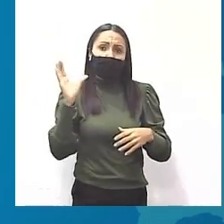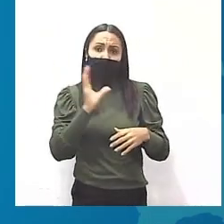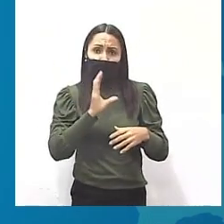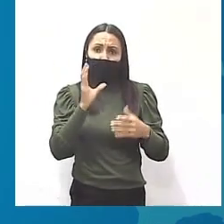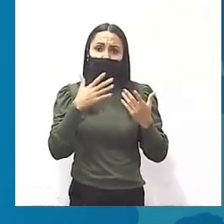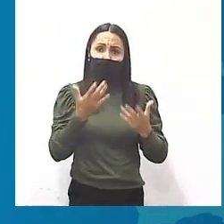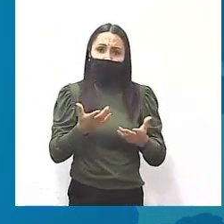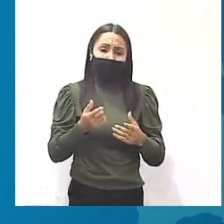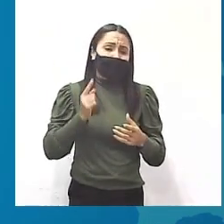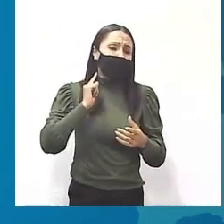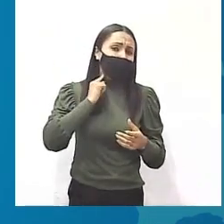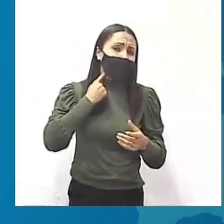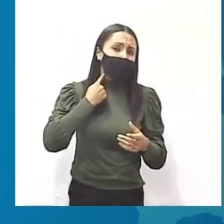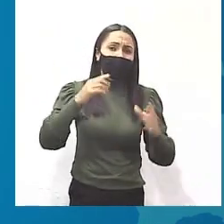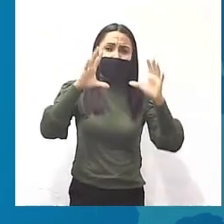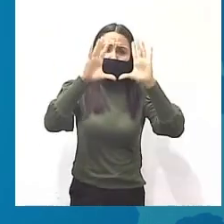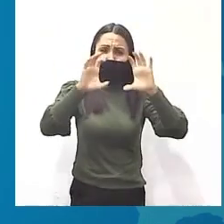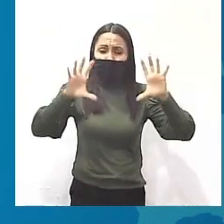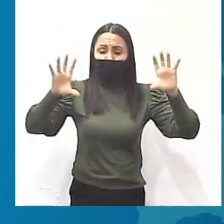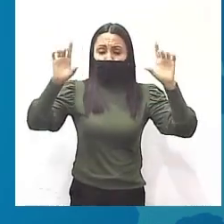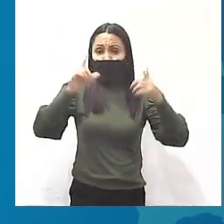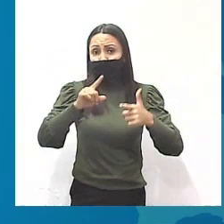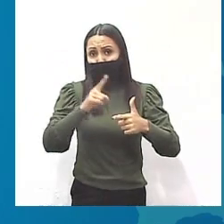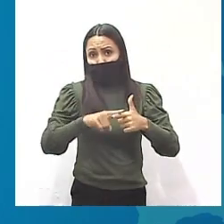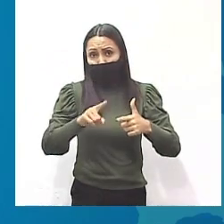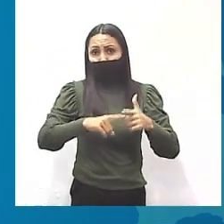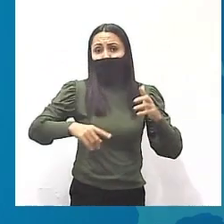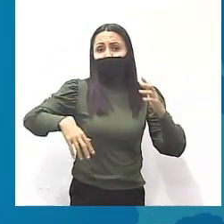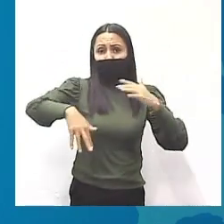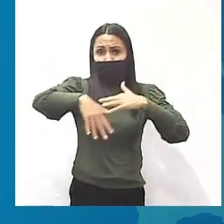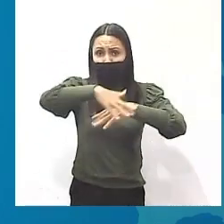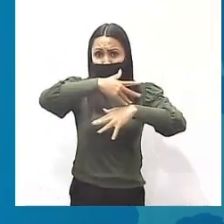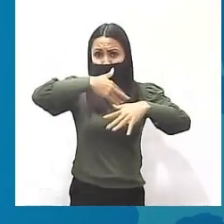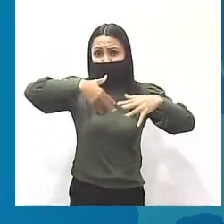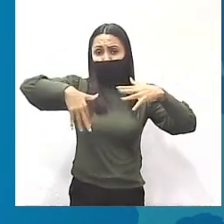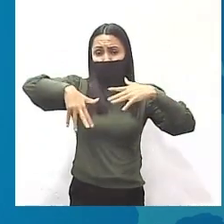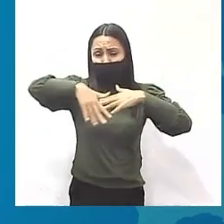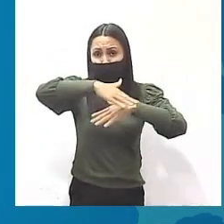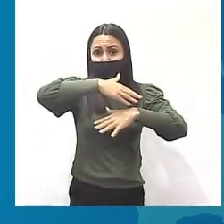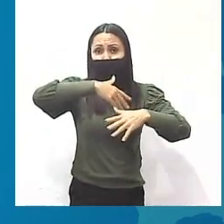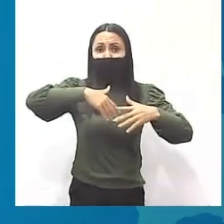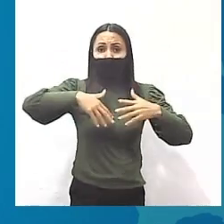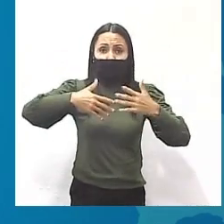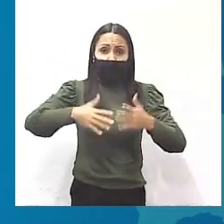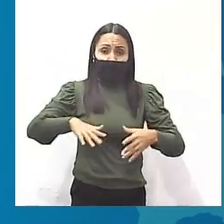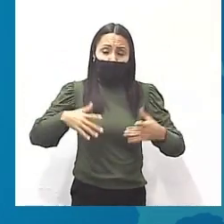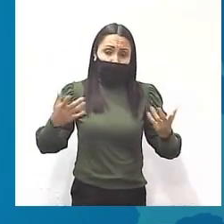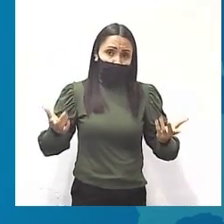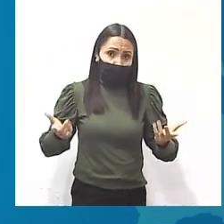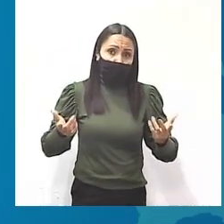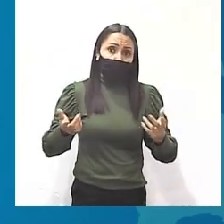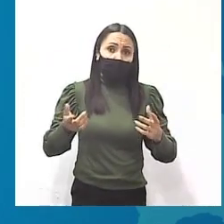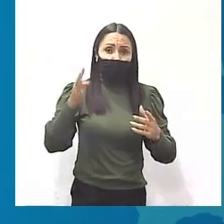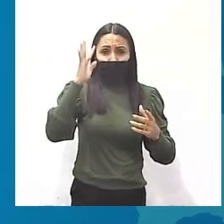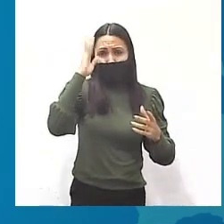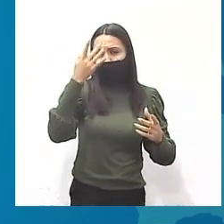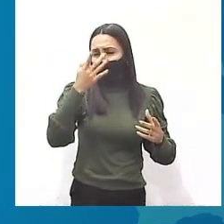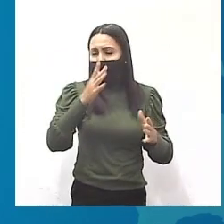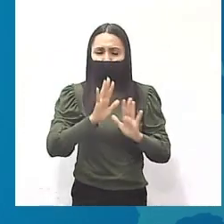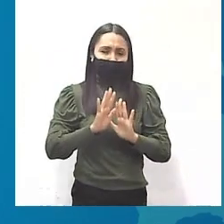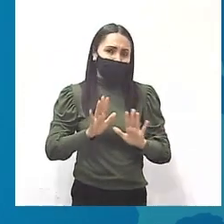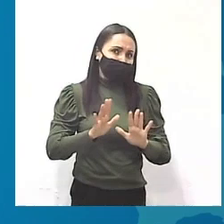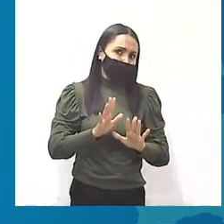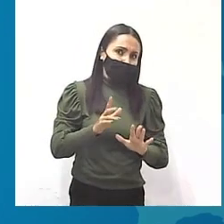é a poluição, que é um problema ali das grandes cidades. E isso aí vai estar longe de ser resolvido, porque